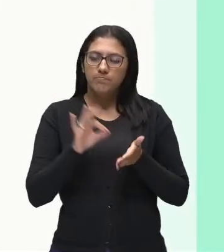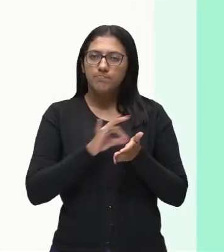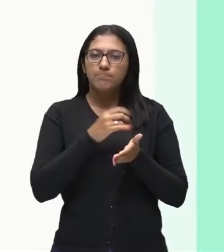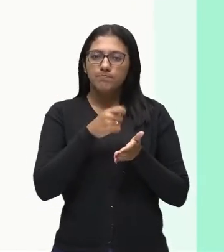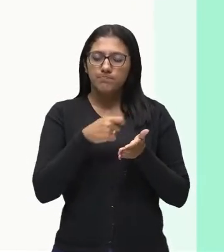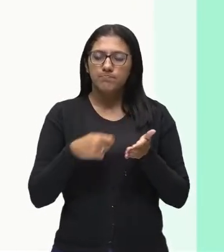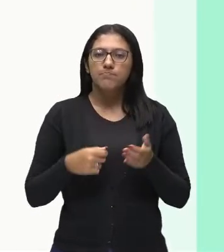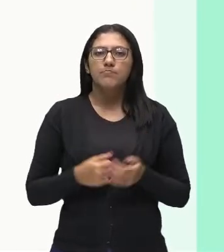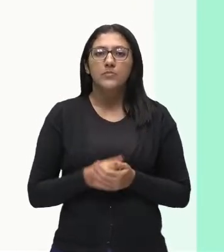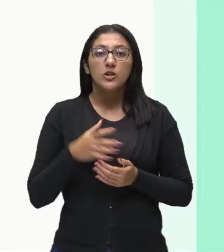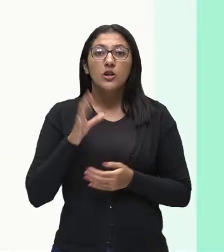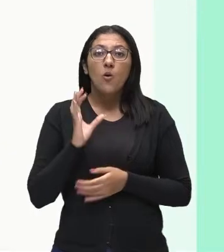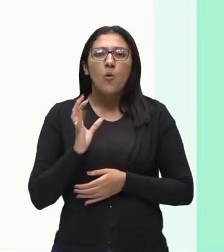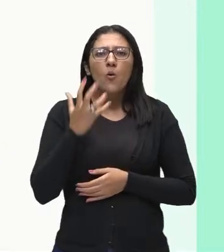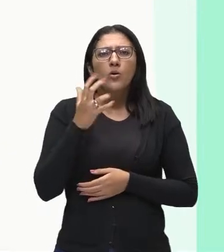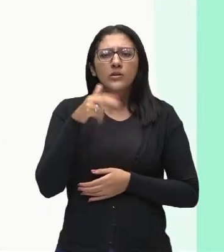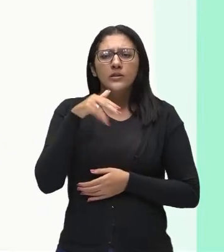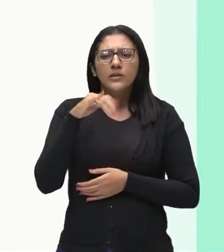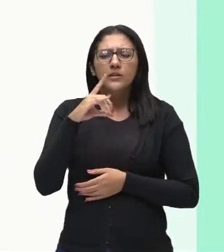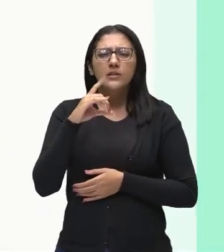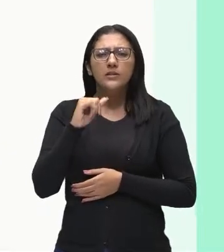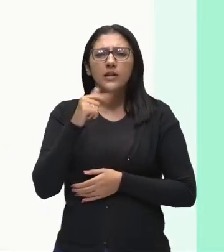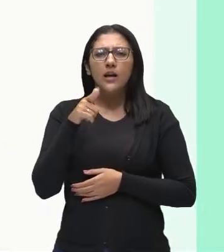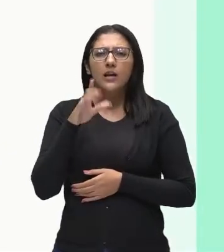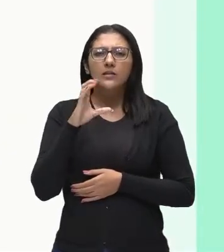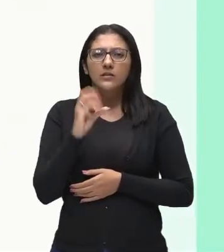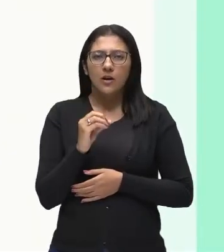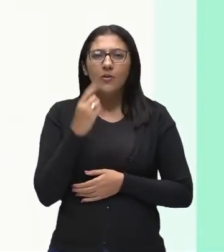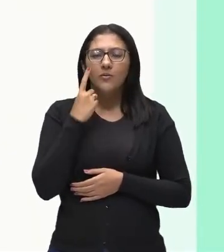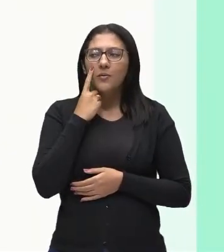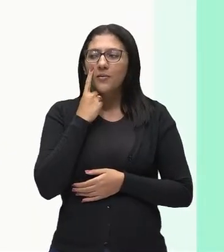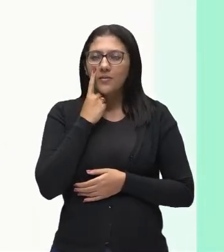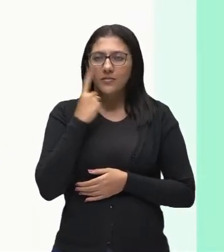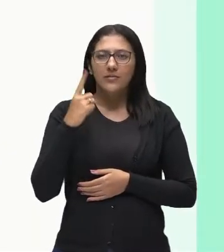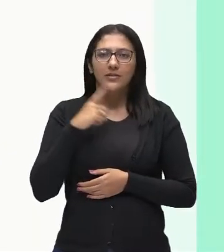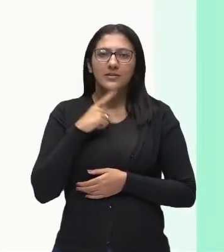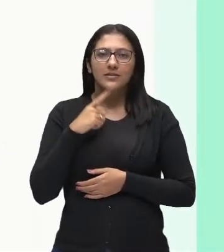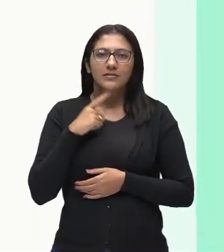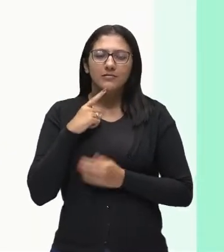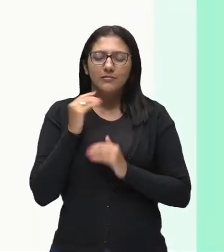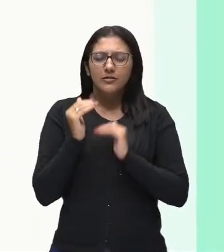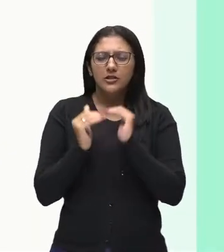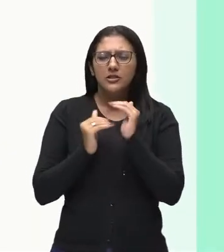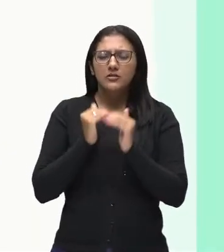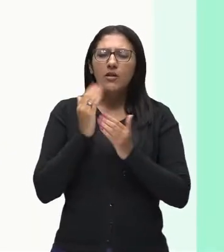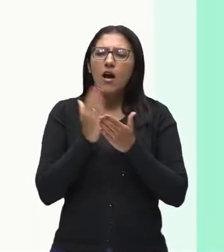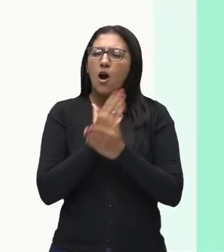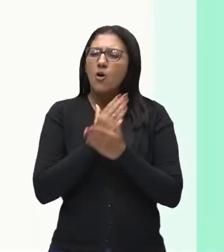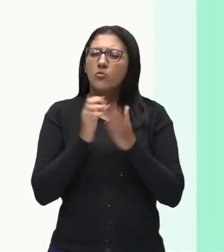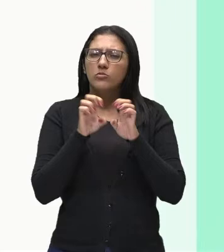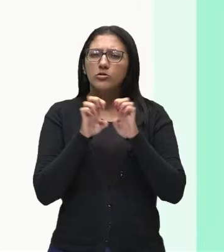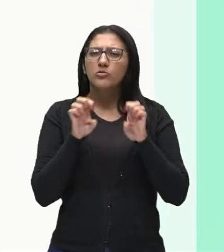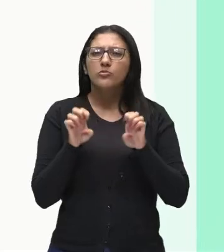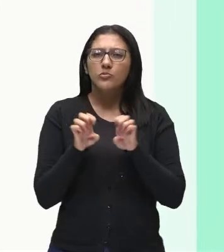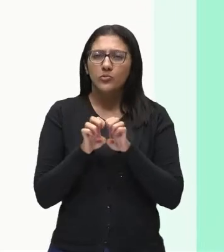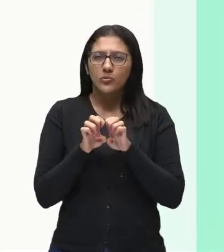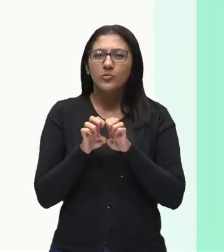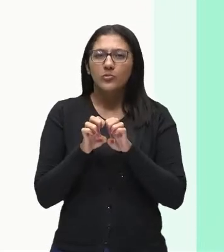a nidação, o útero e o embrião vão formar algumas estruturas chamadas